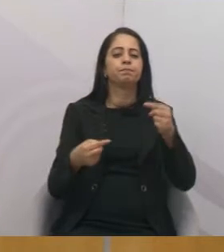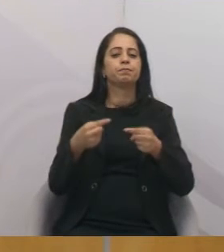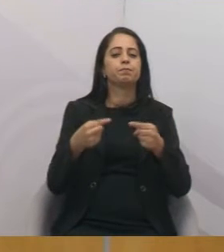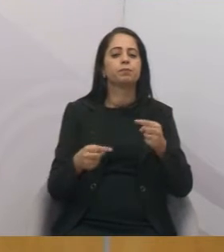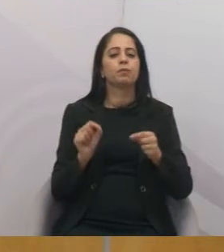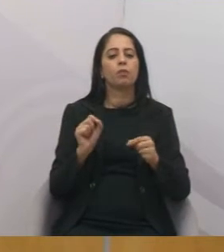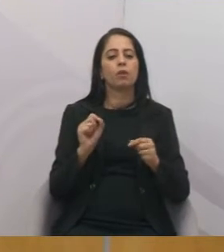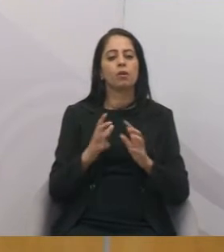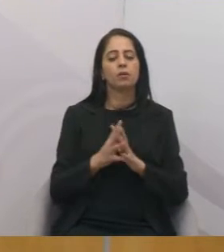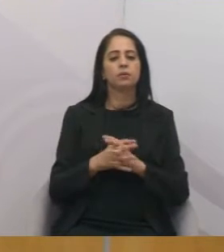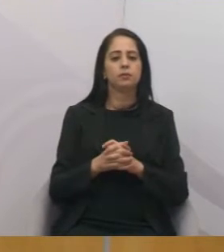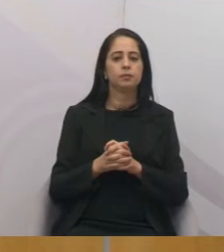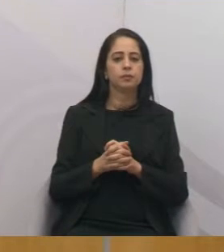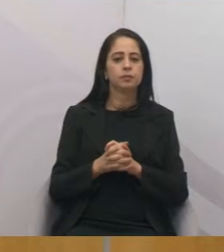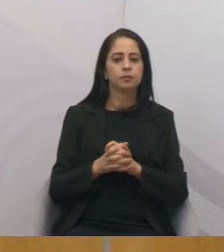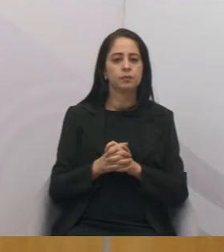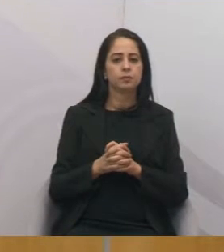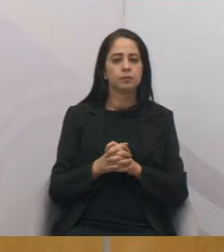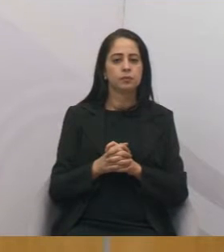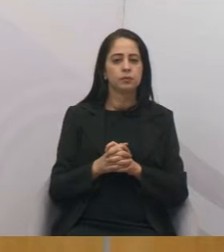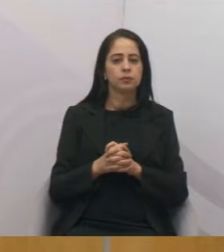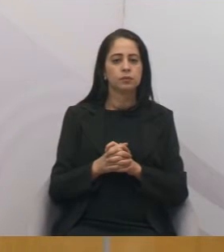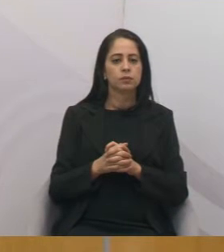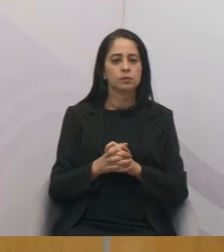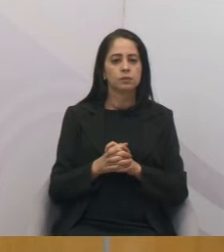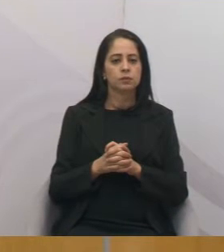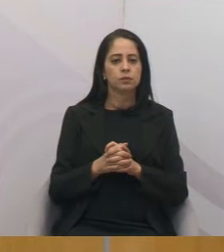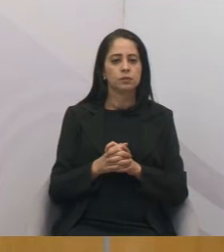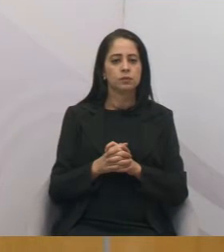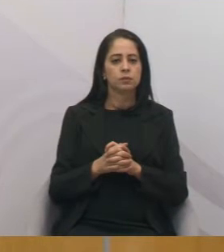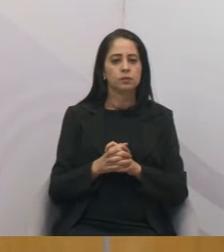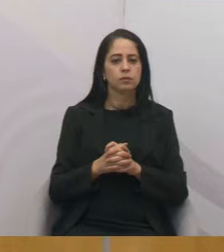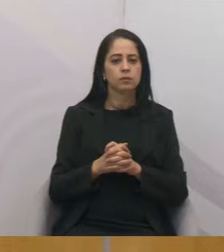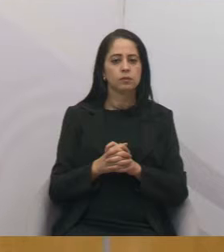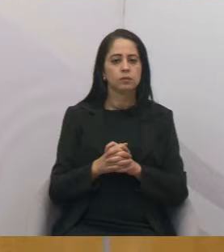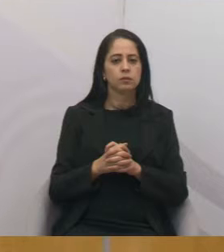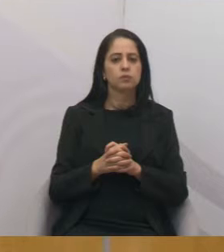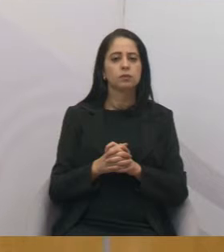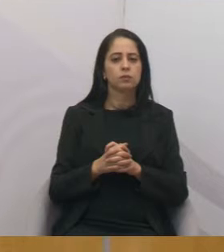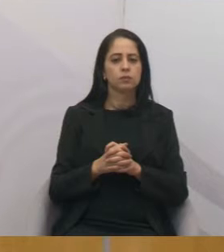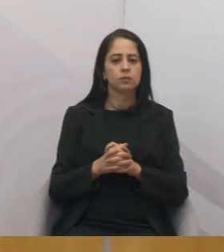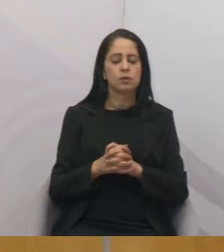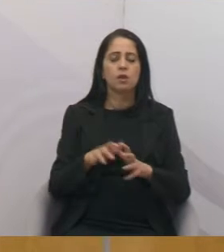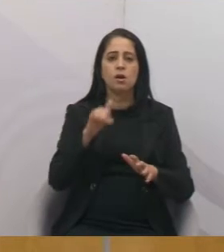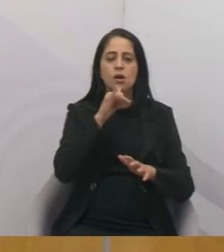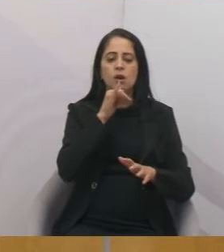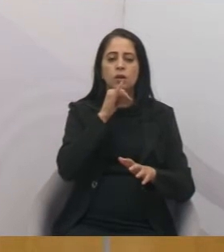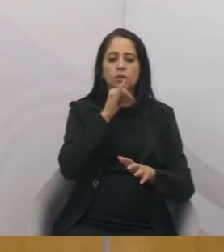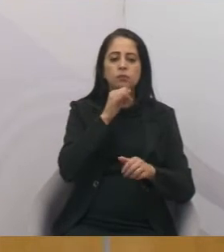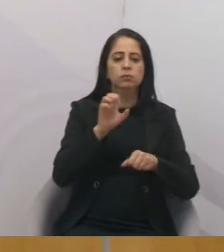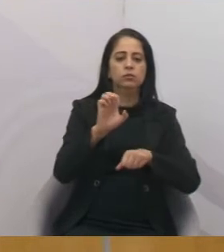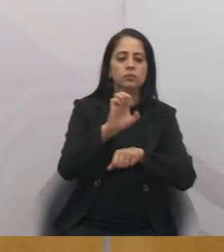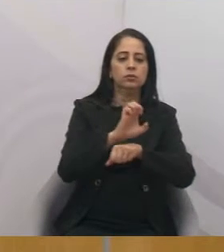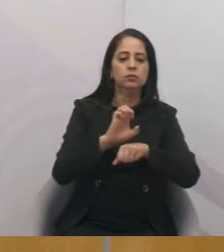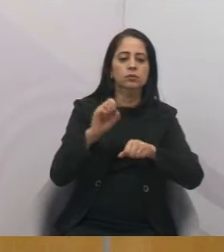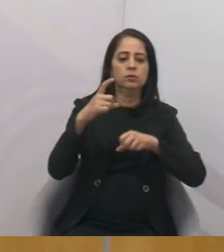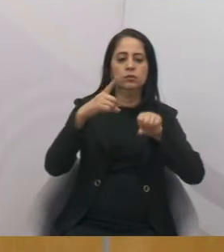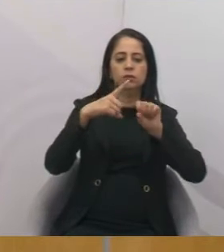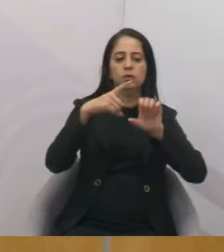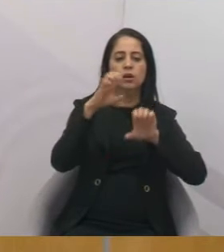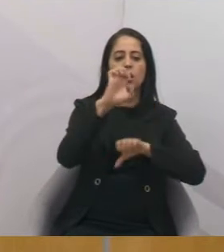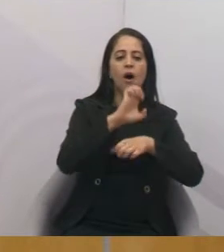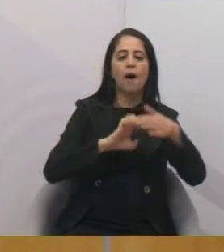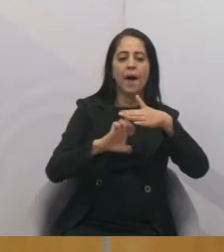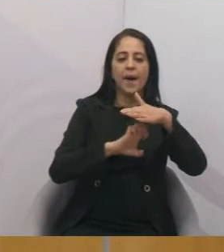projeto tão importante, dizendo que, na hora que nós recebemos um empreendimento, o empresário, quando vem aqui